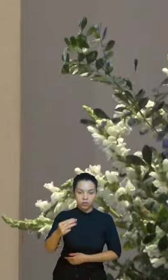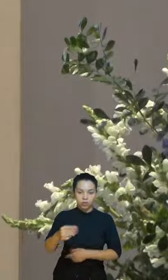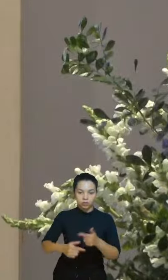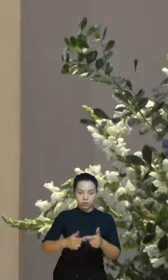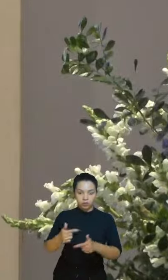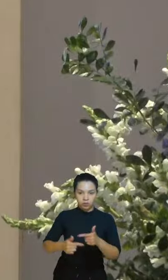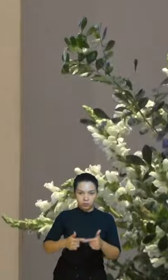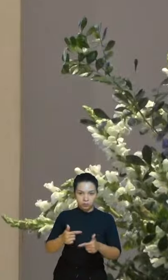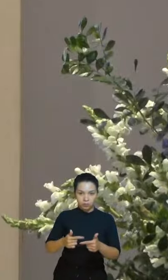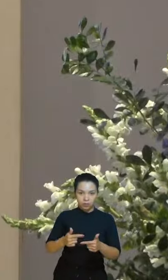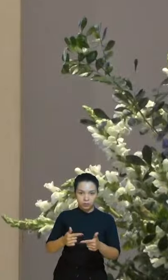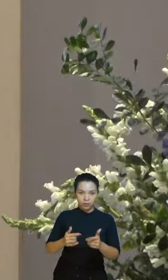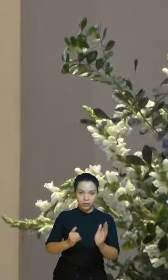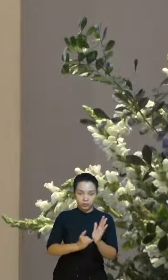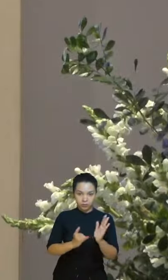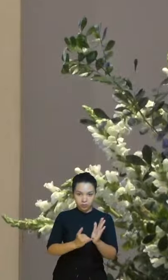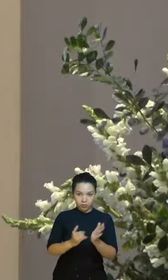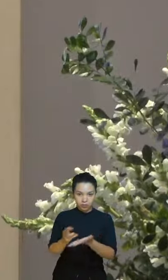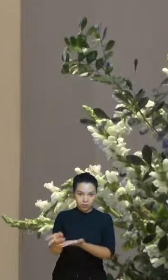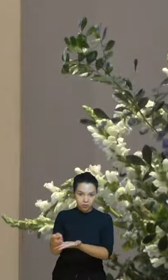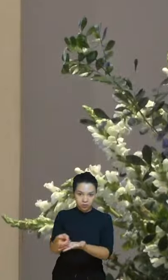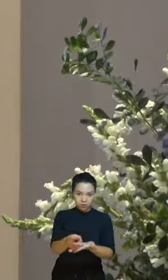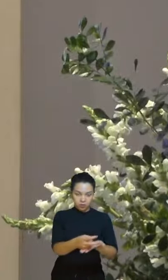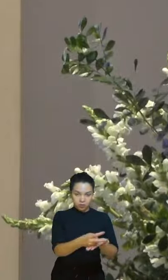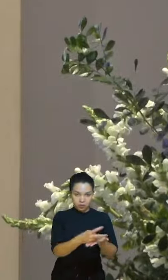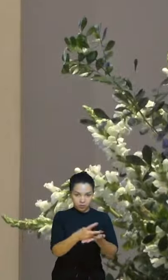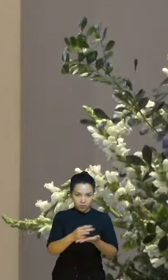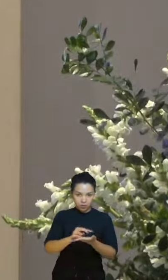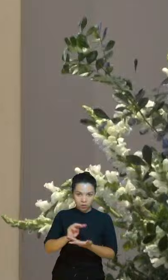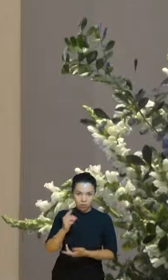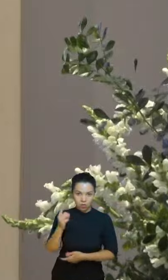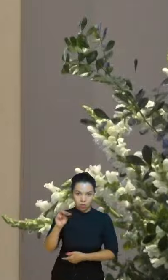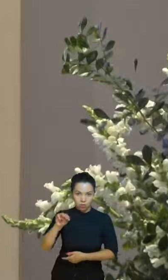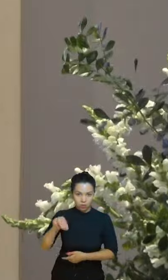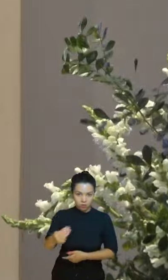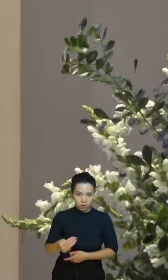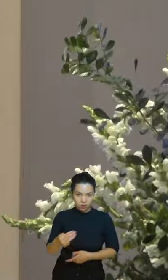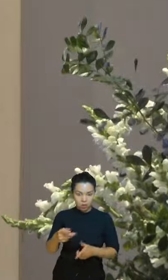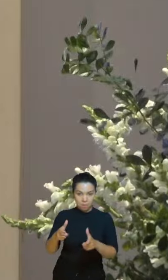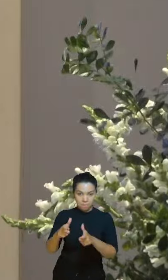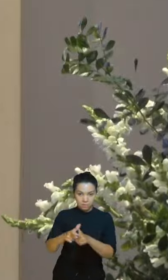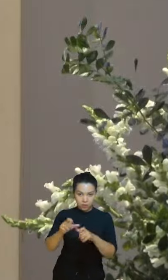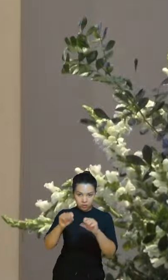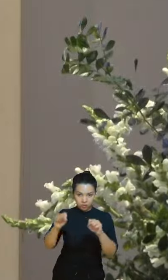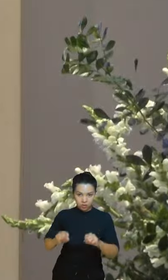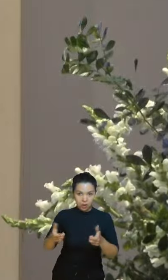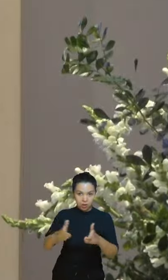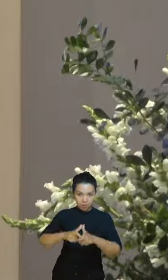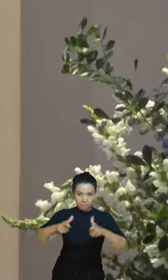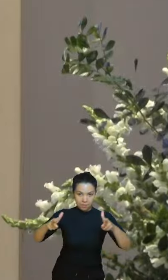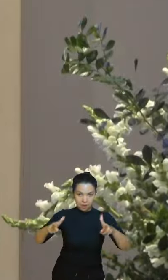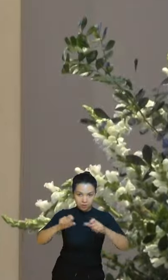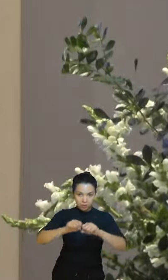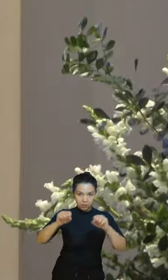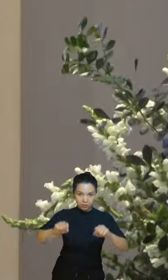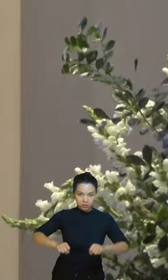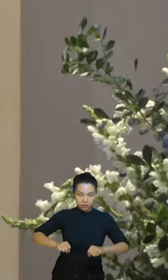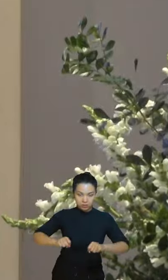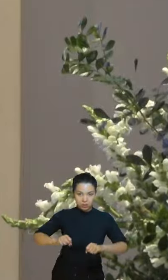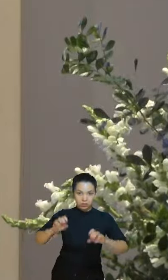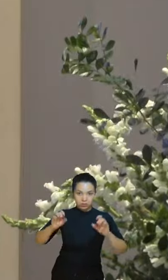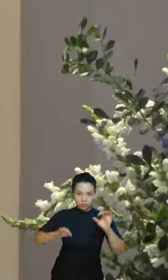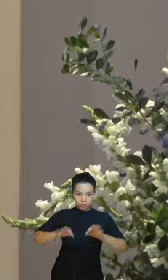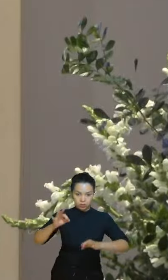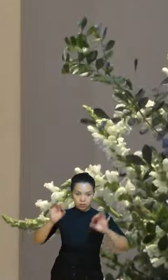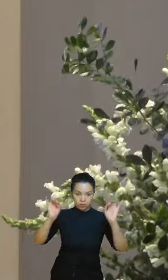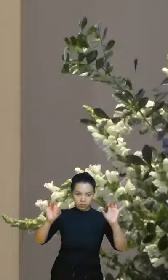1 Milhão no que se chamava antigamente de microssistema mas agora já virou um macrossistema do juizado especial e mais